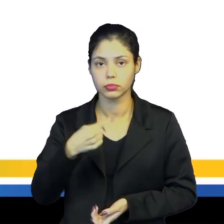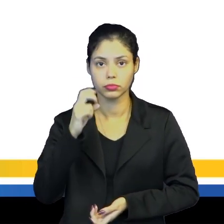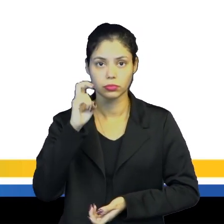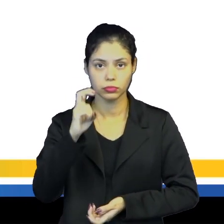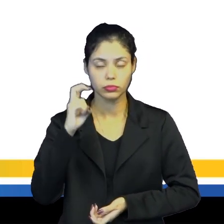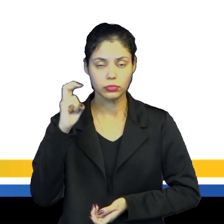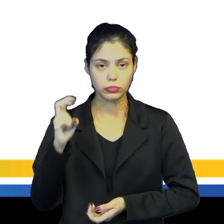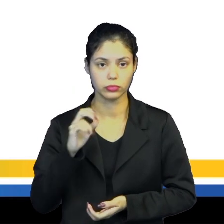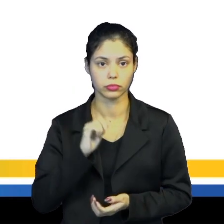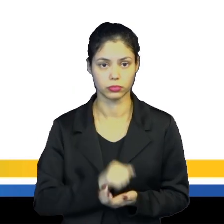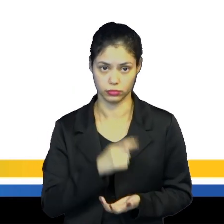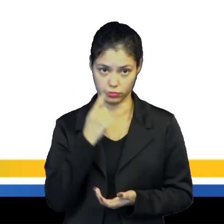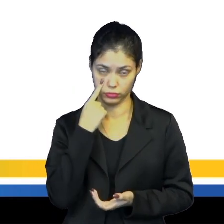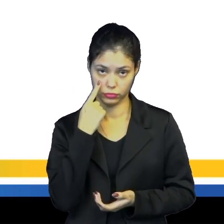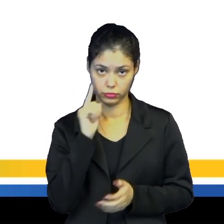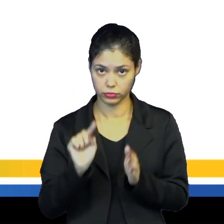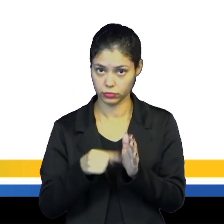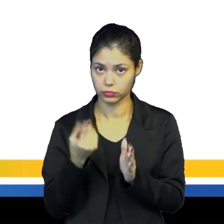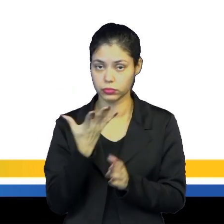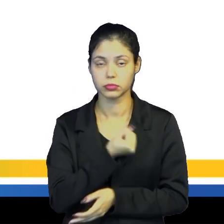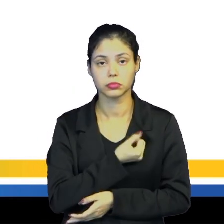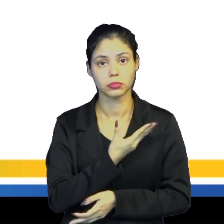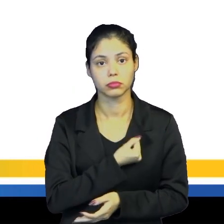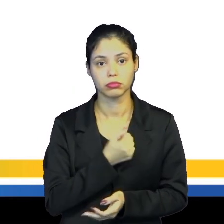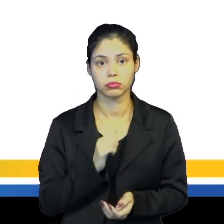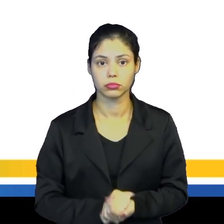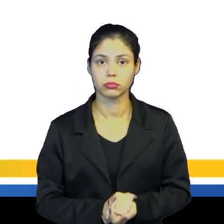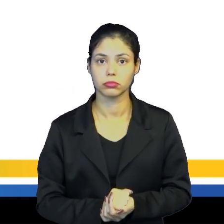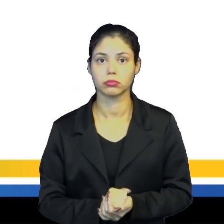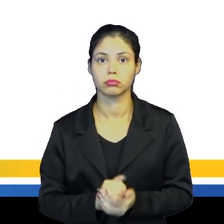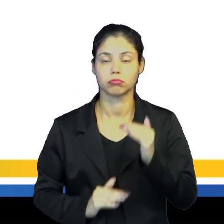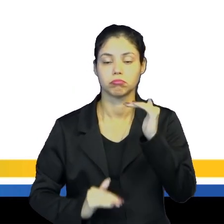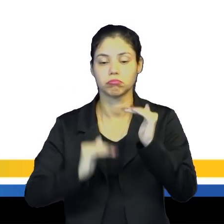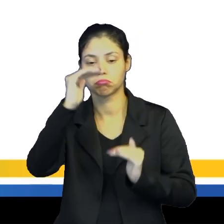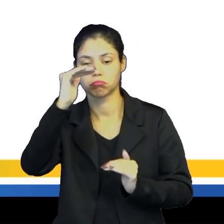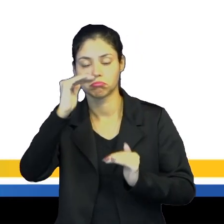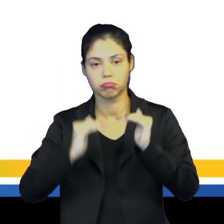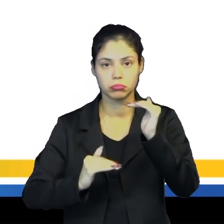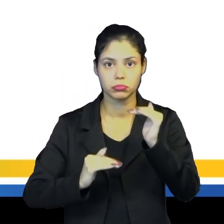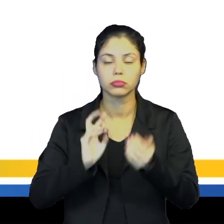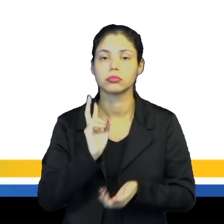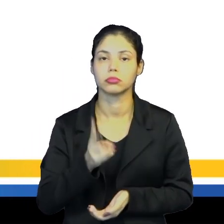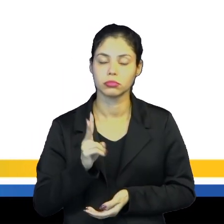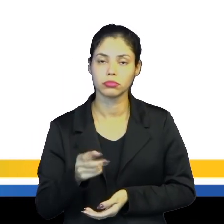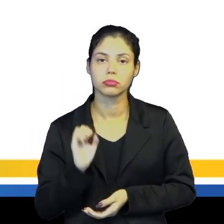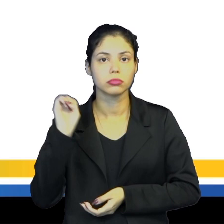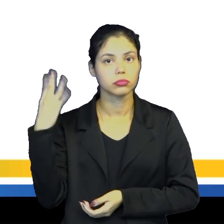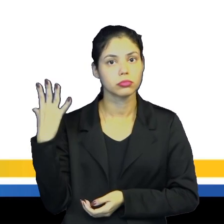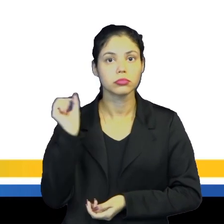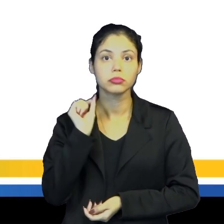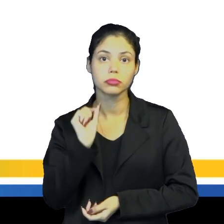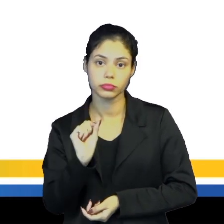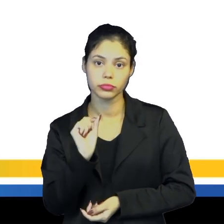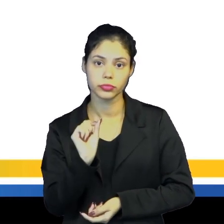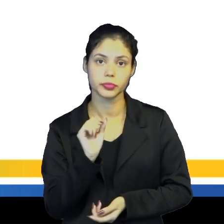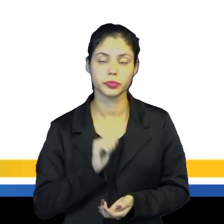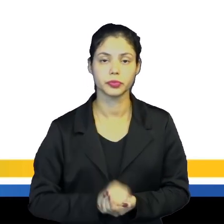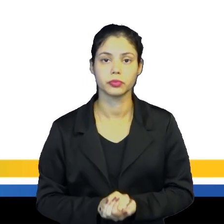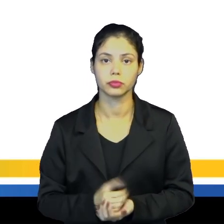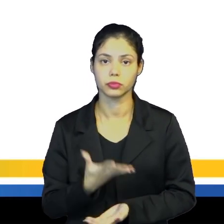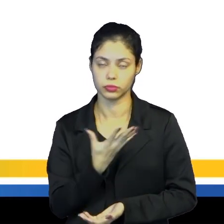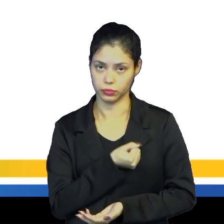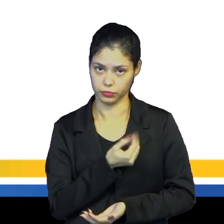1,55, olha aí. O primeiro número começa abaixo, sobe, desce. Então aí nesse caso, nós vamos ter